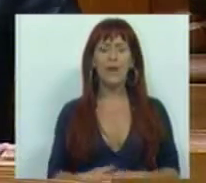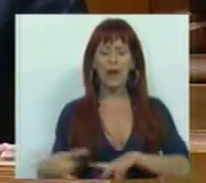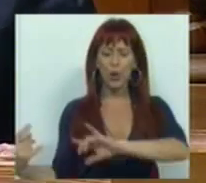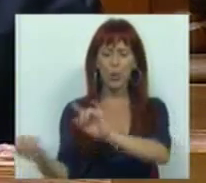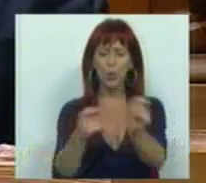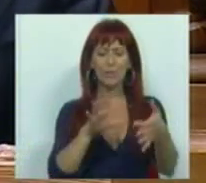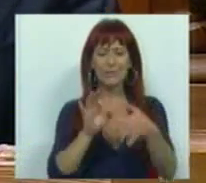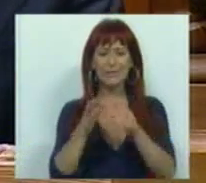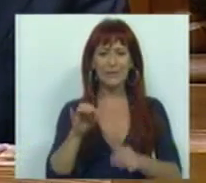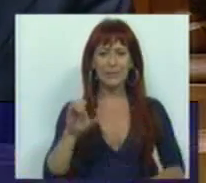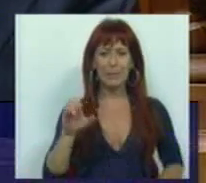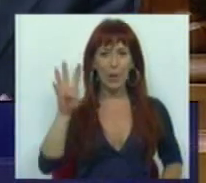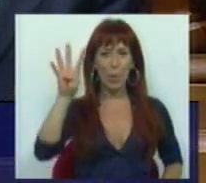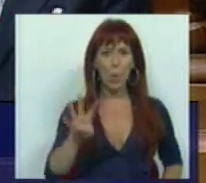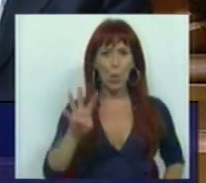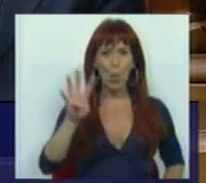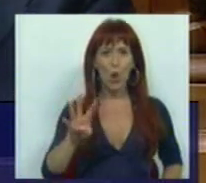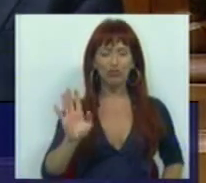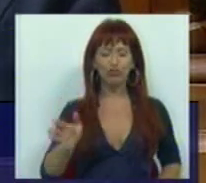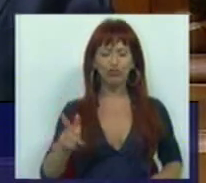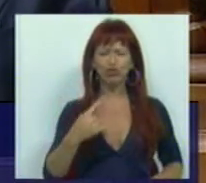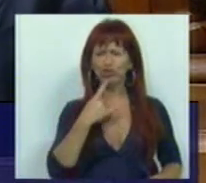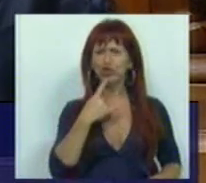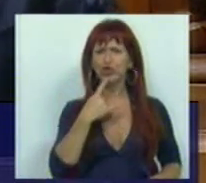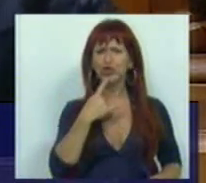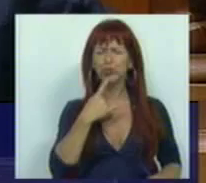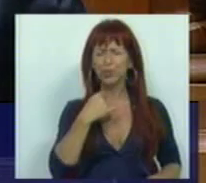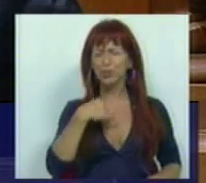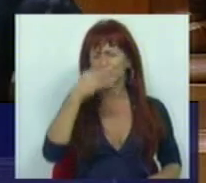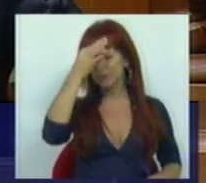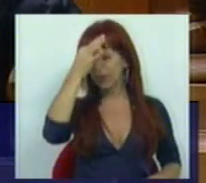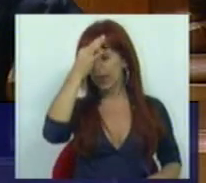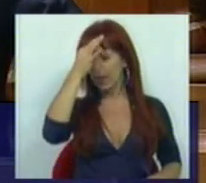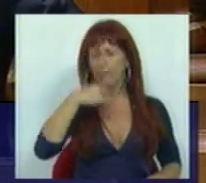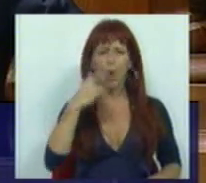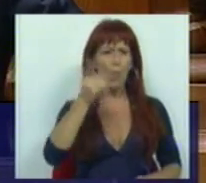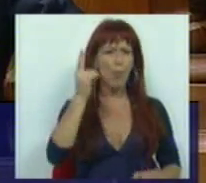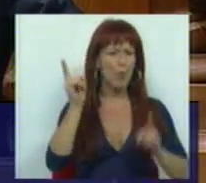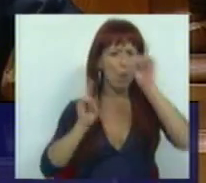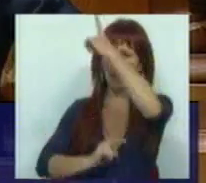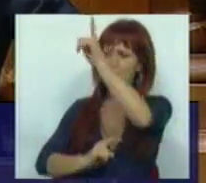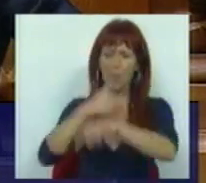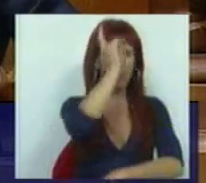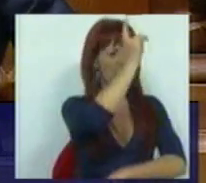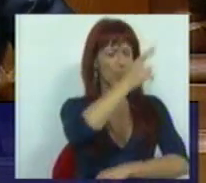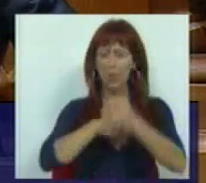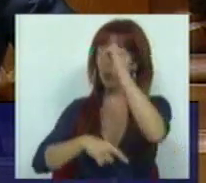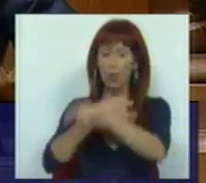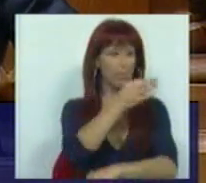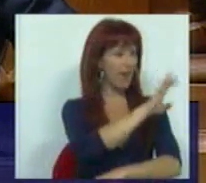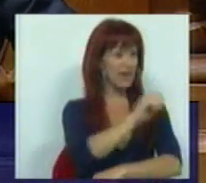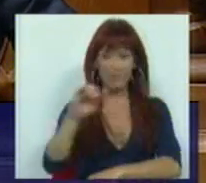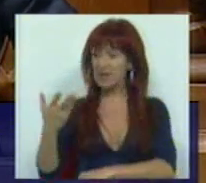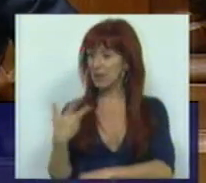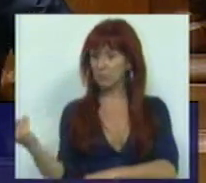O debate sobre o PEC 4 já está demasiadamente saturado de acusações mútuas entre o Partido Socialista e